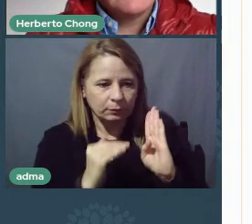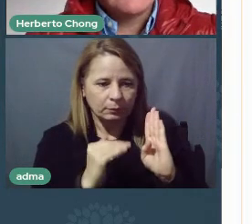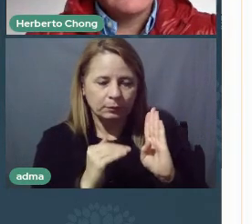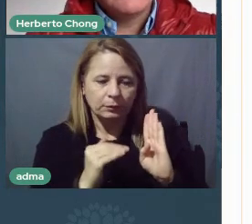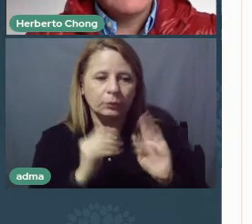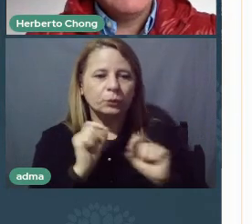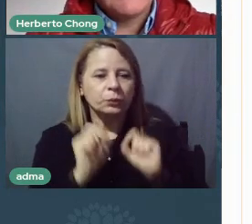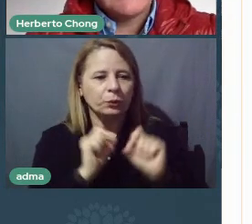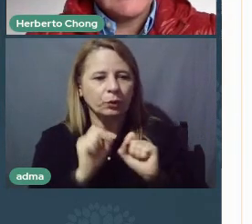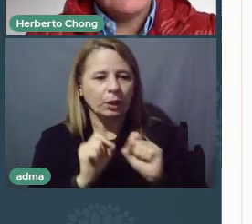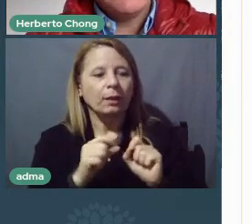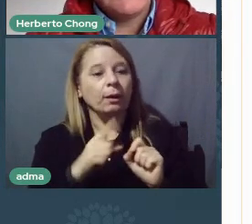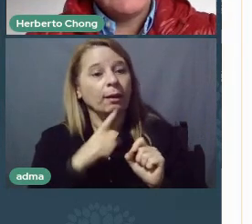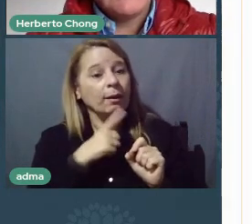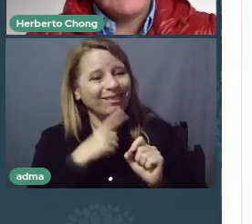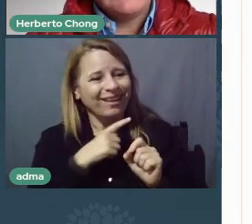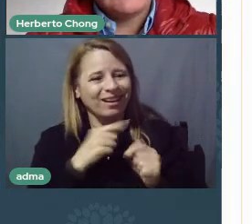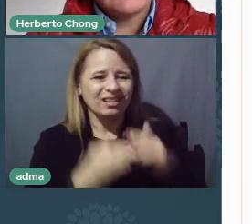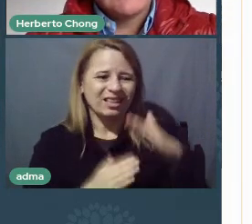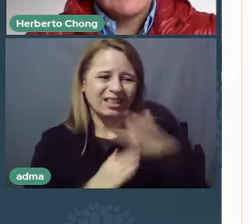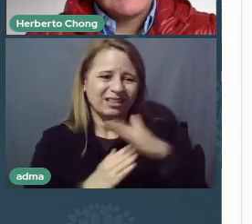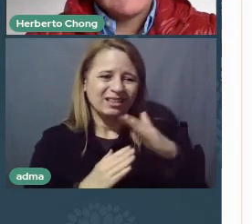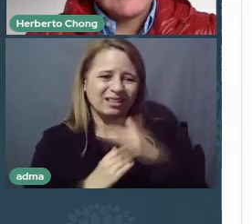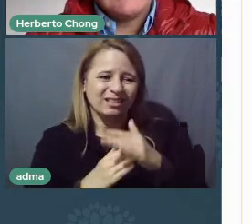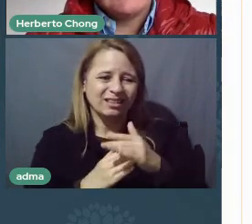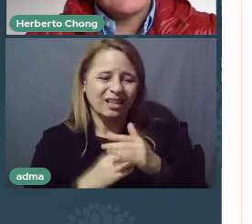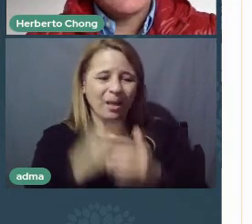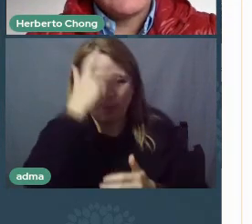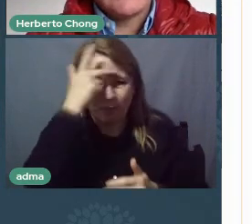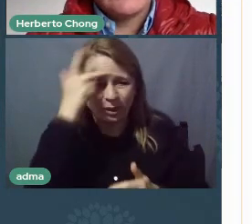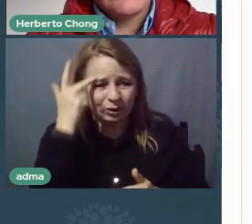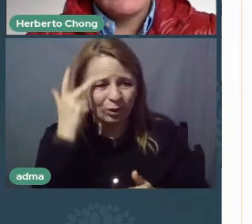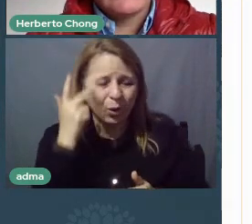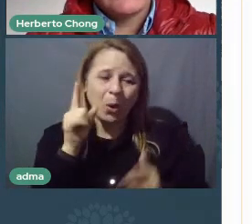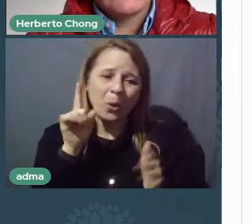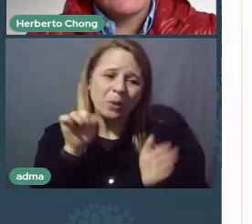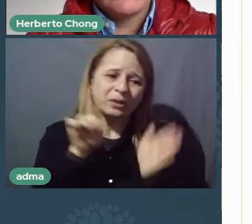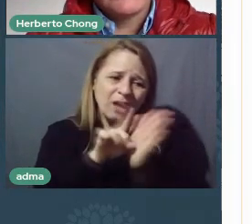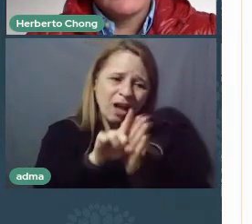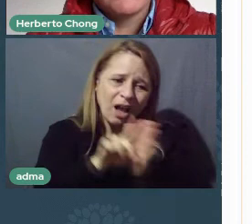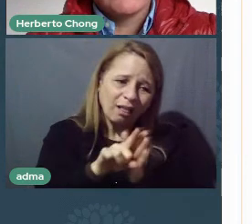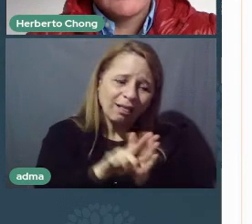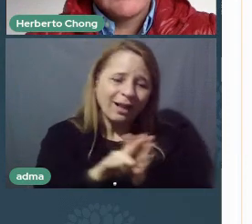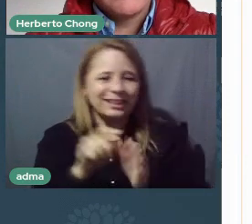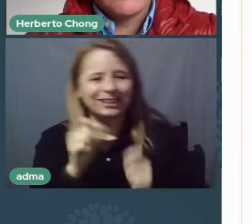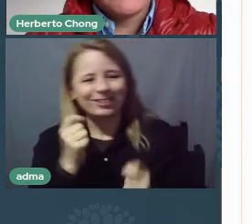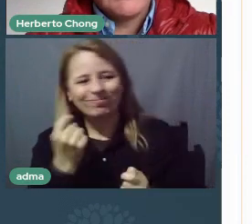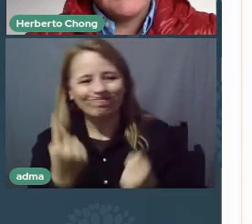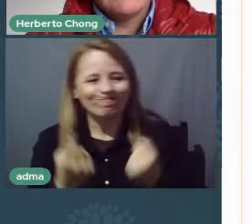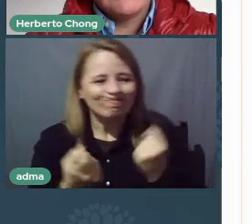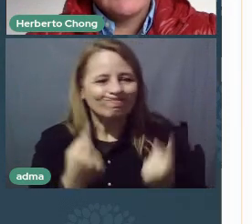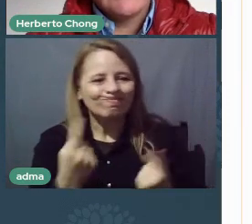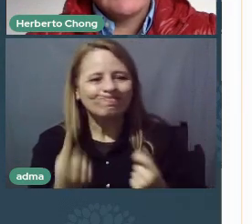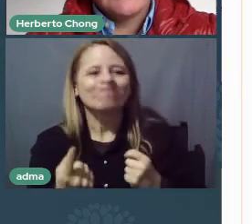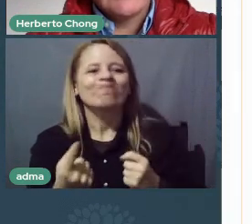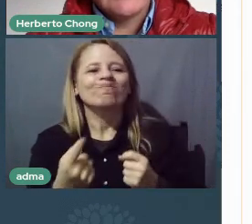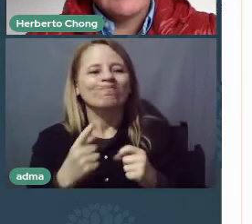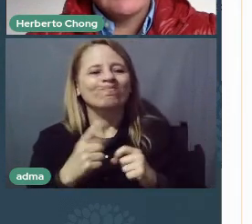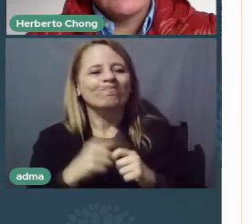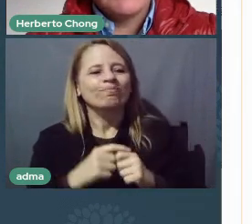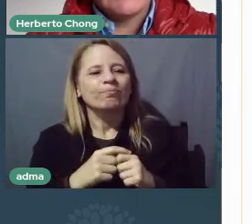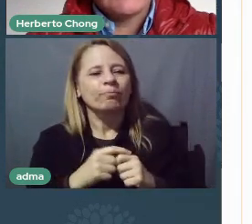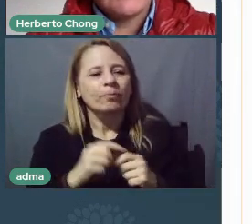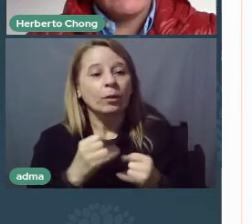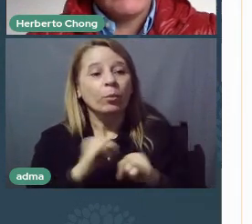exigência. Eu tenho um número limitado de pacientes, análises posteriores ou de subgrupos por meio